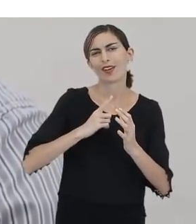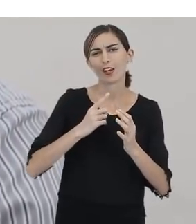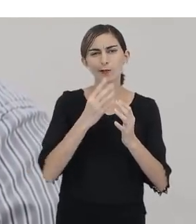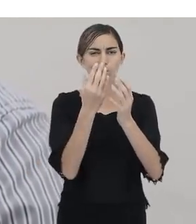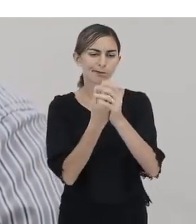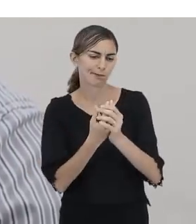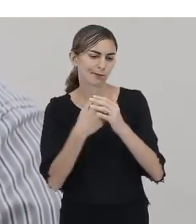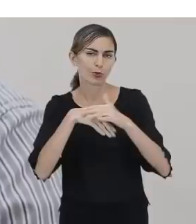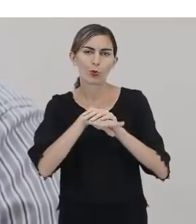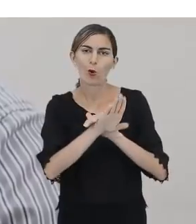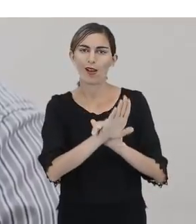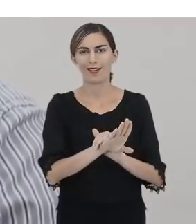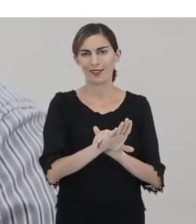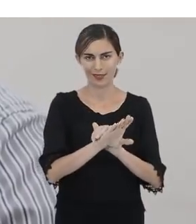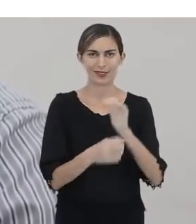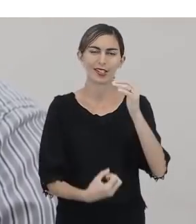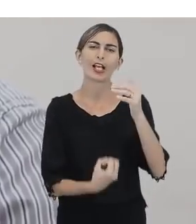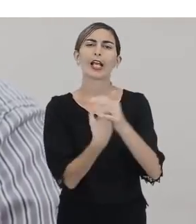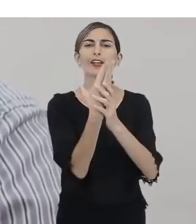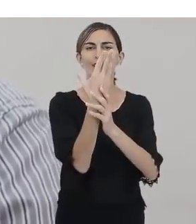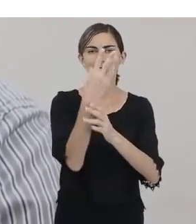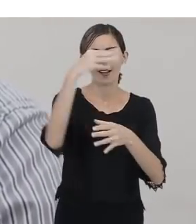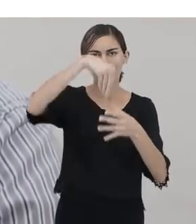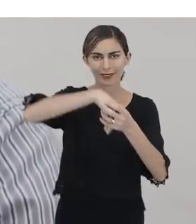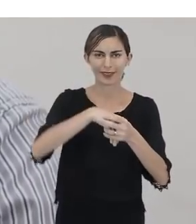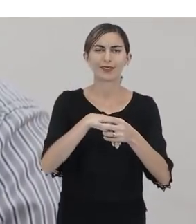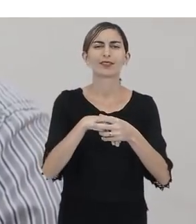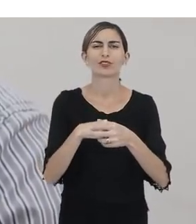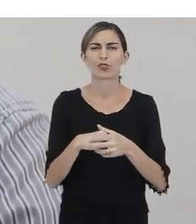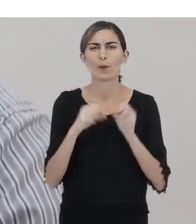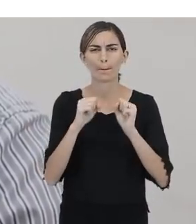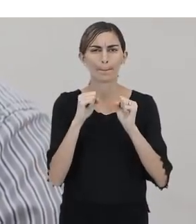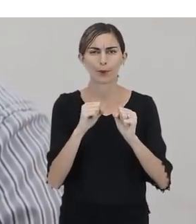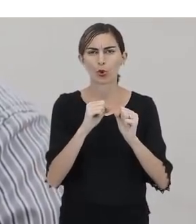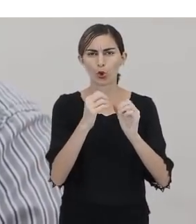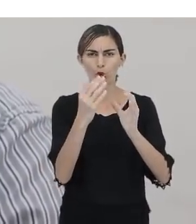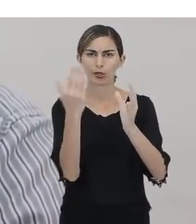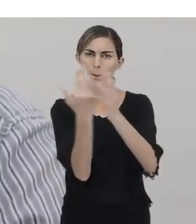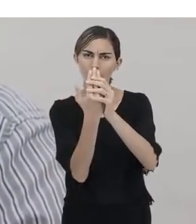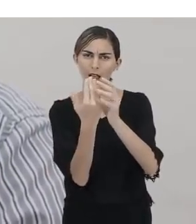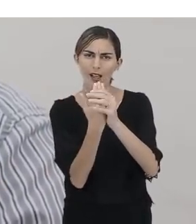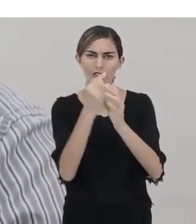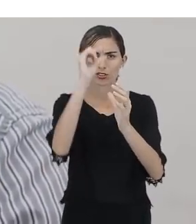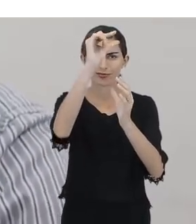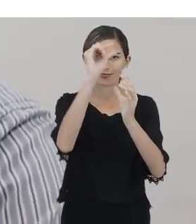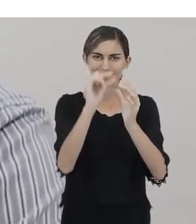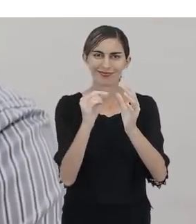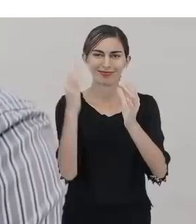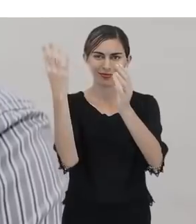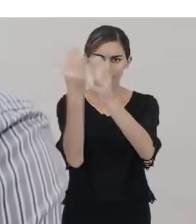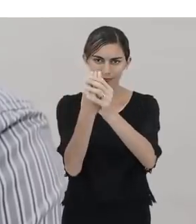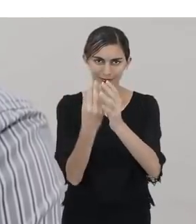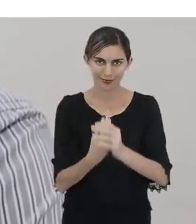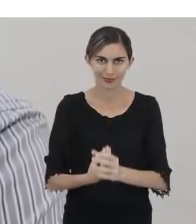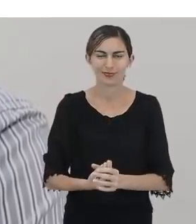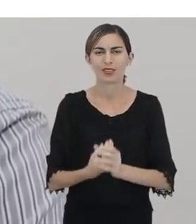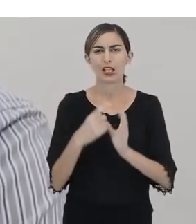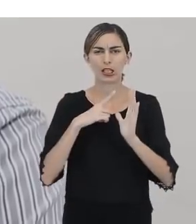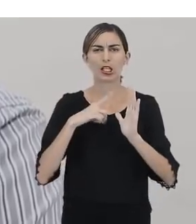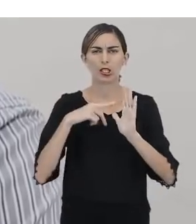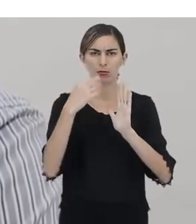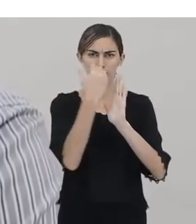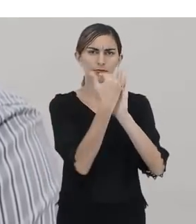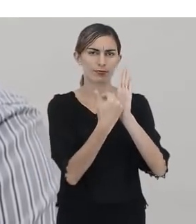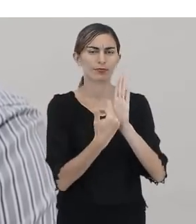você cria sua aplicação, seu projeto, ele já cria automaticamente essa pasta e você pode criar subpastas dentro dela para organizar melhor, certo? E tem um padrãozinho